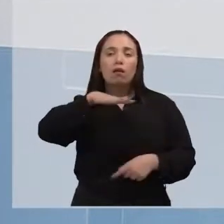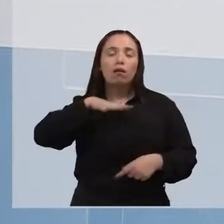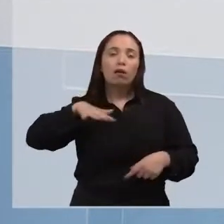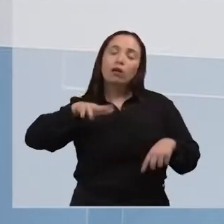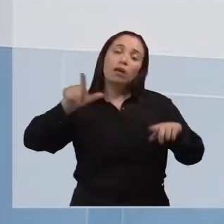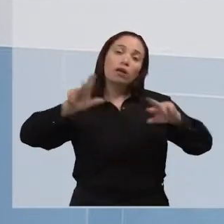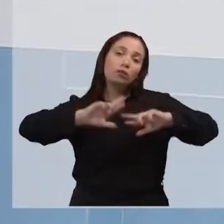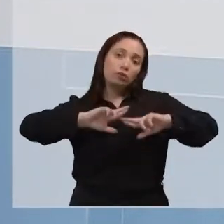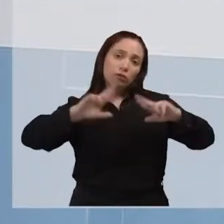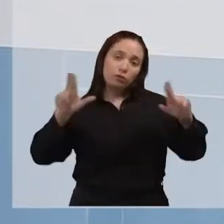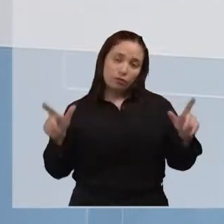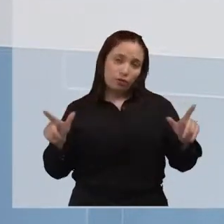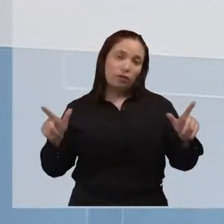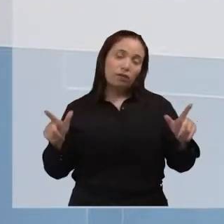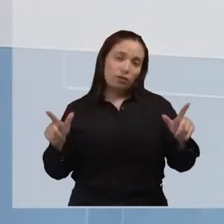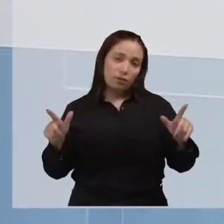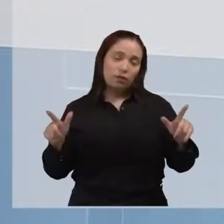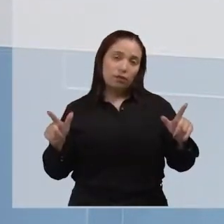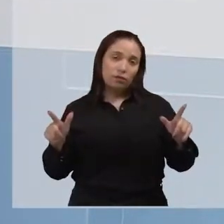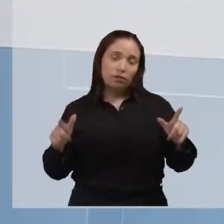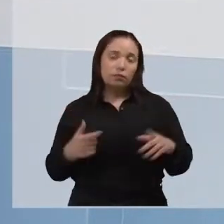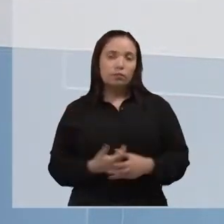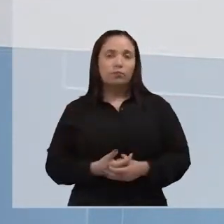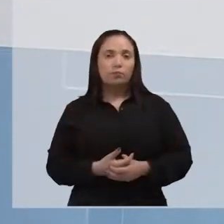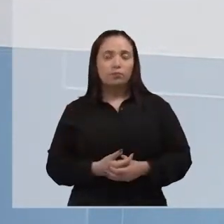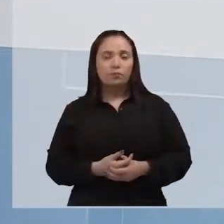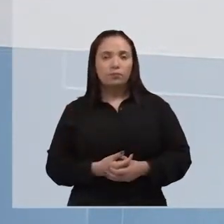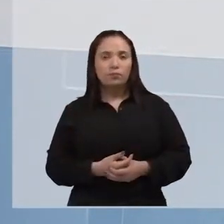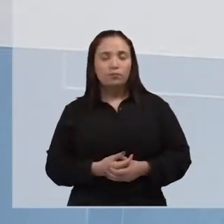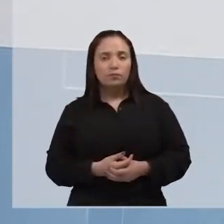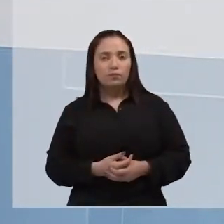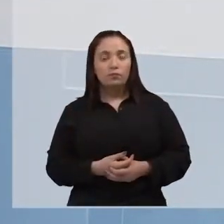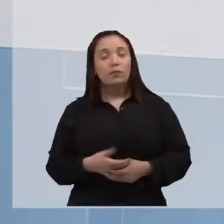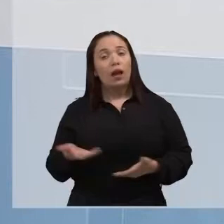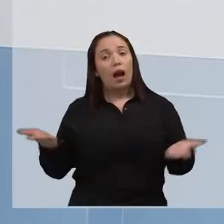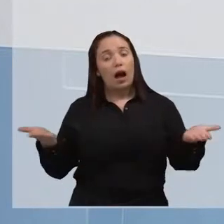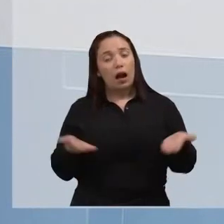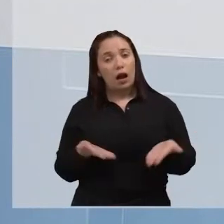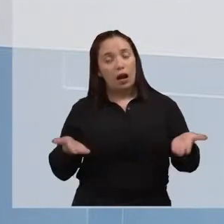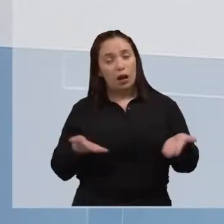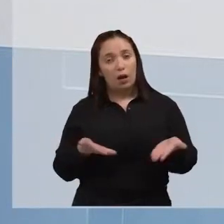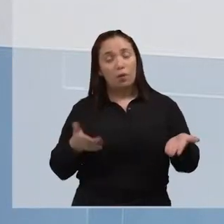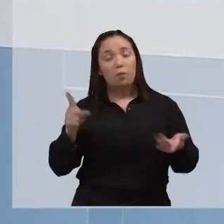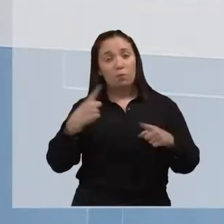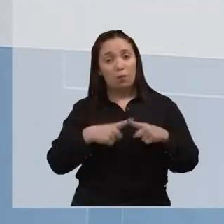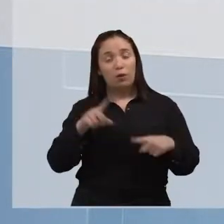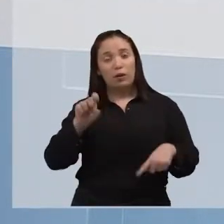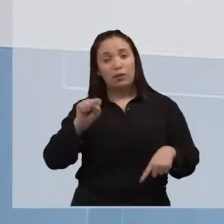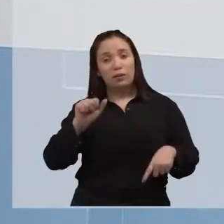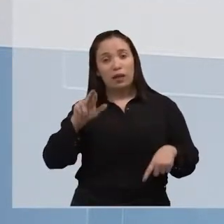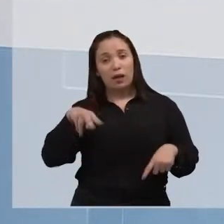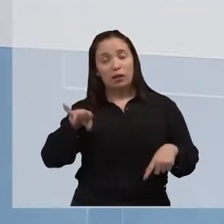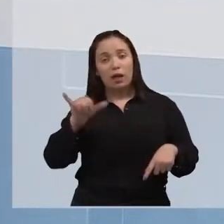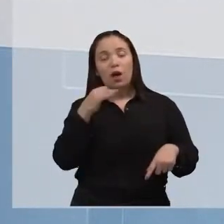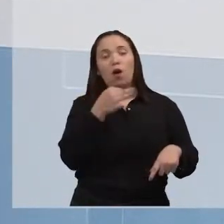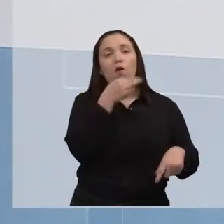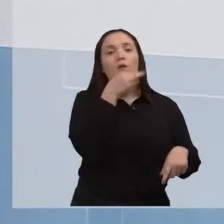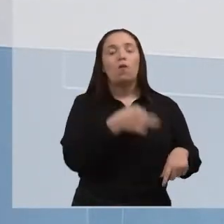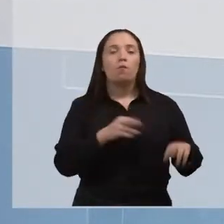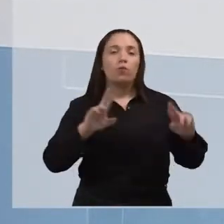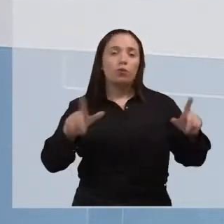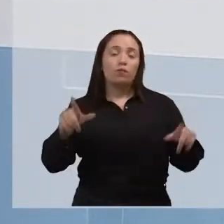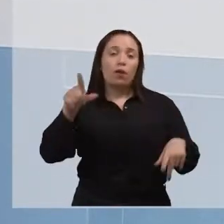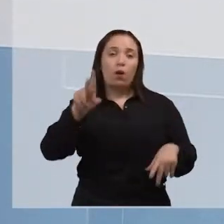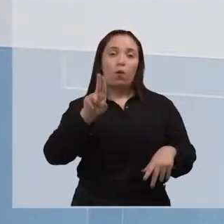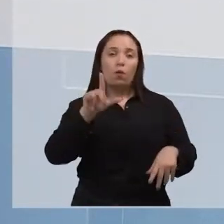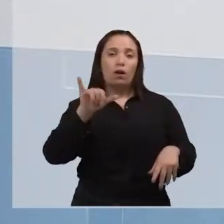Diferente do que estão agora Sarney, os novos atores. Do que o Sarney entende por política, né? O Ulisses achou que um